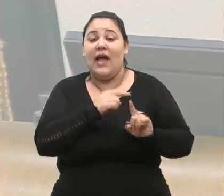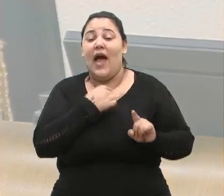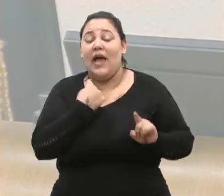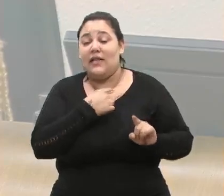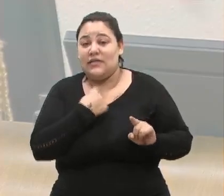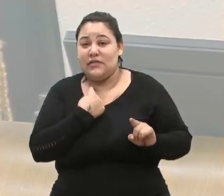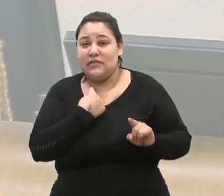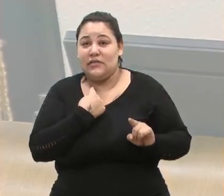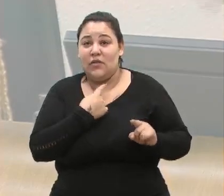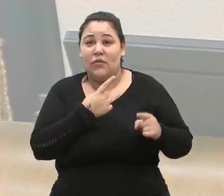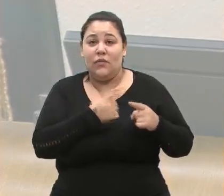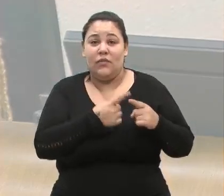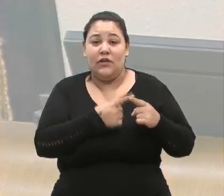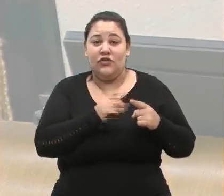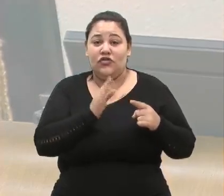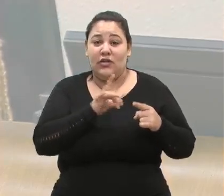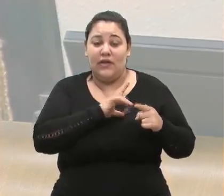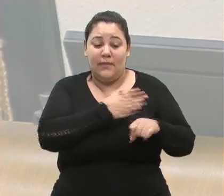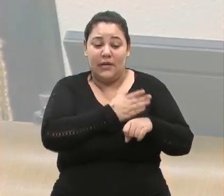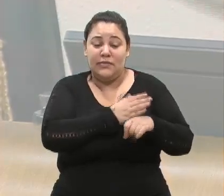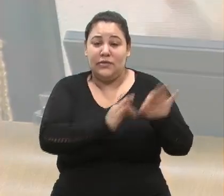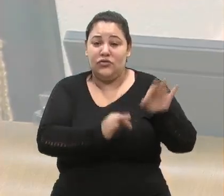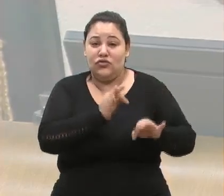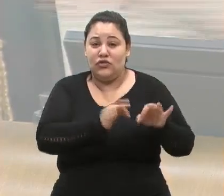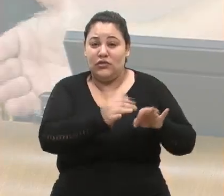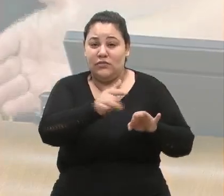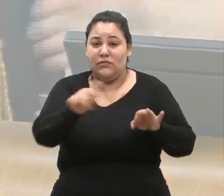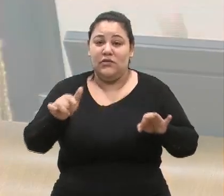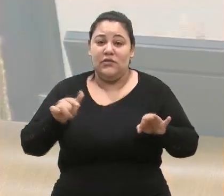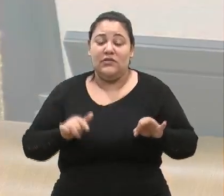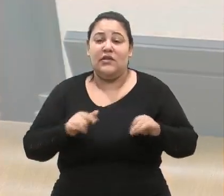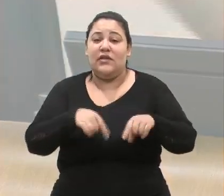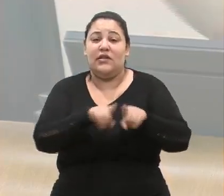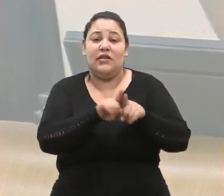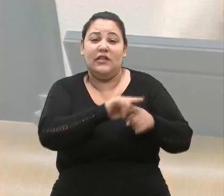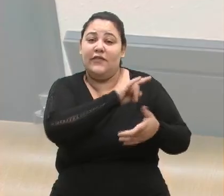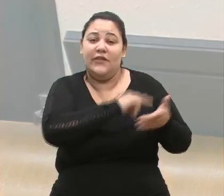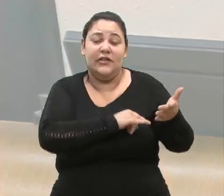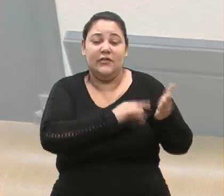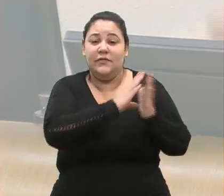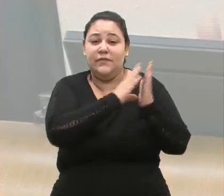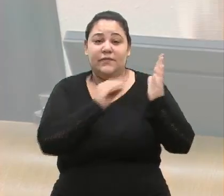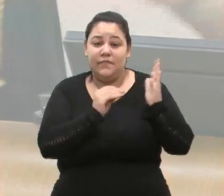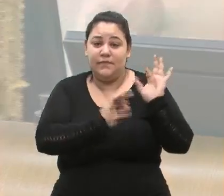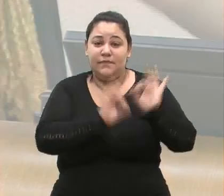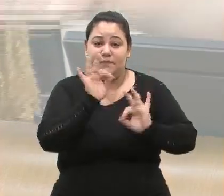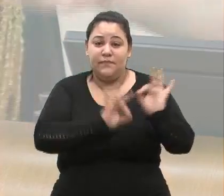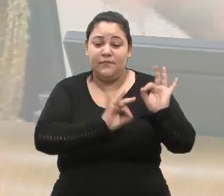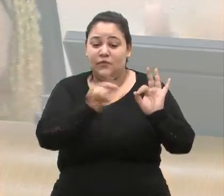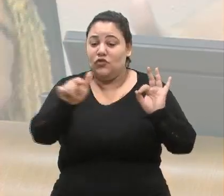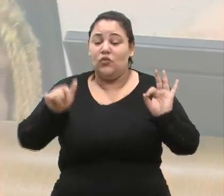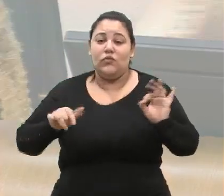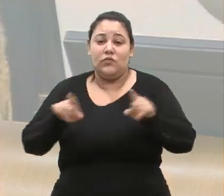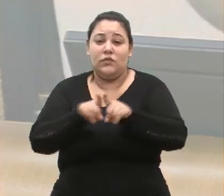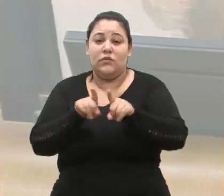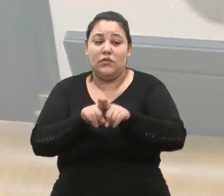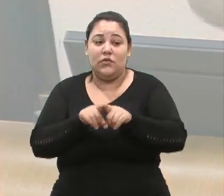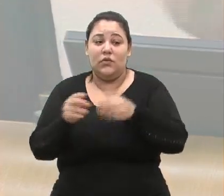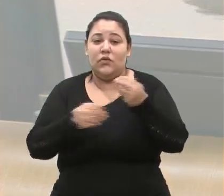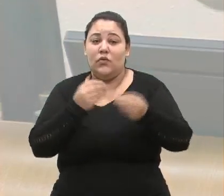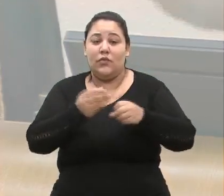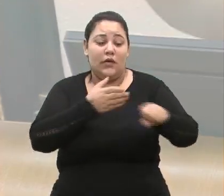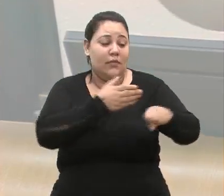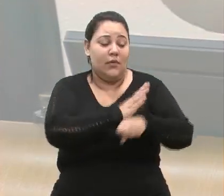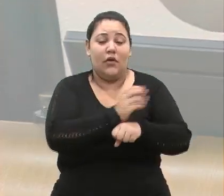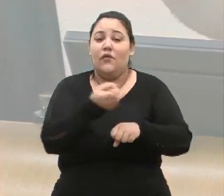já há jurisprudência de outras cidades que a gente faz, às vezes, uma cópia de um projeto de outra cidade. Exato. Como que lá passa e aqui não passa? Porque lá